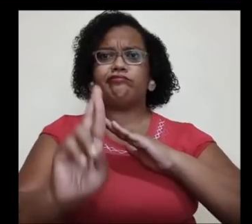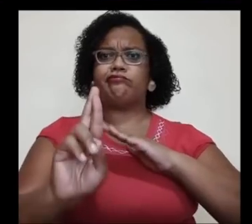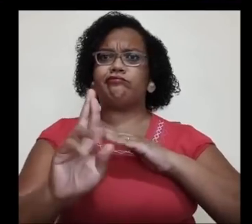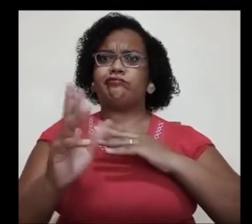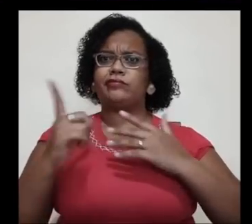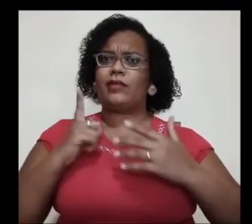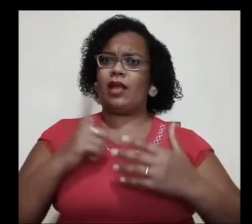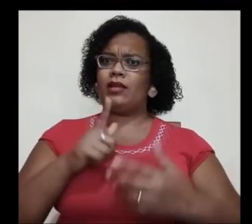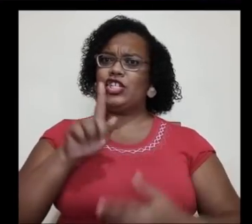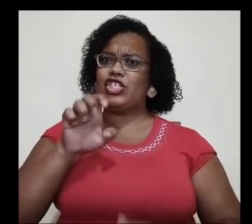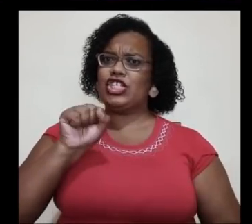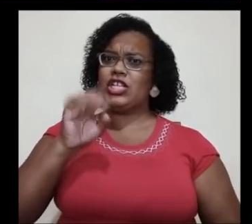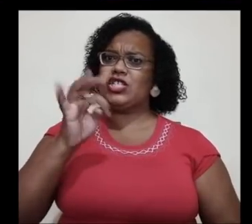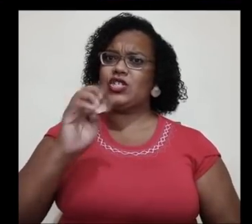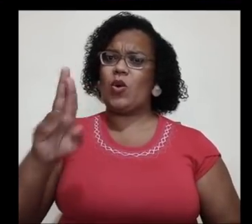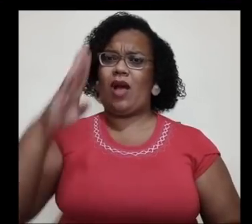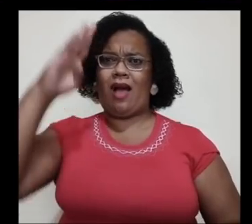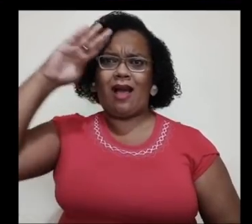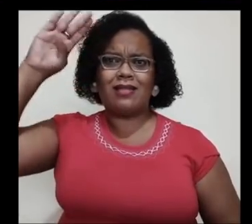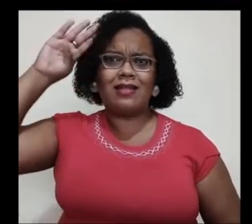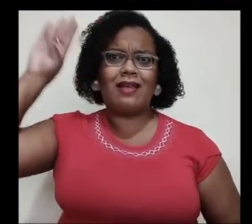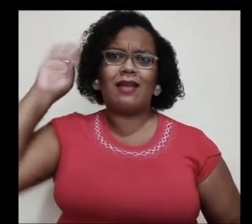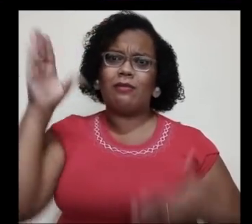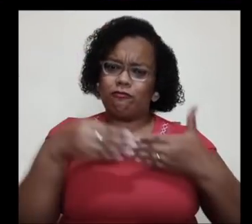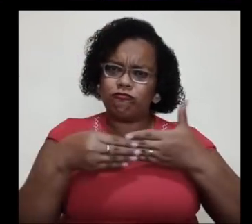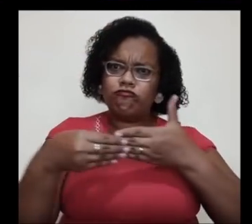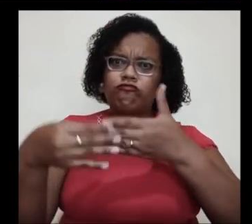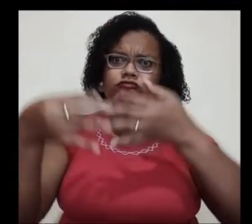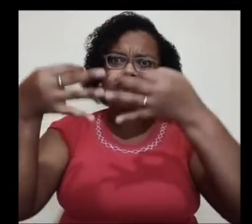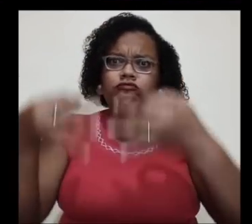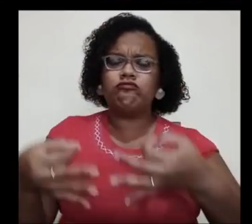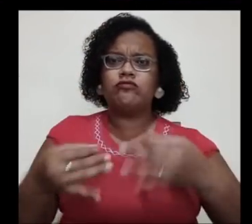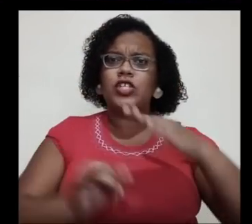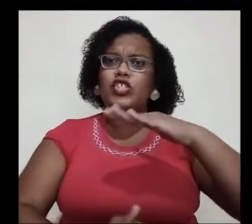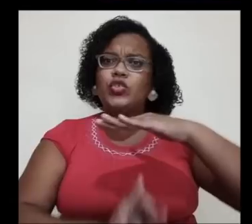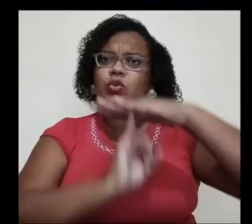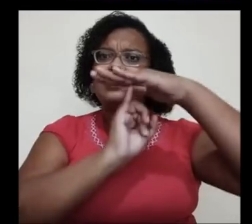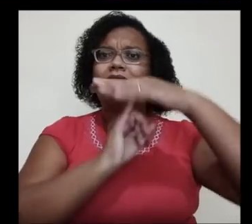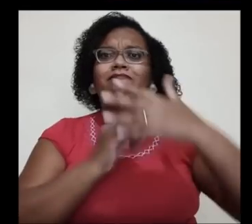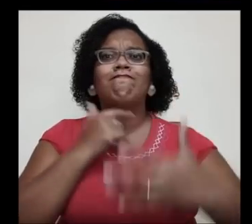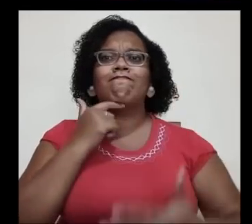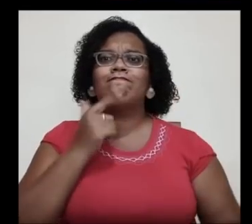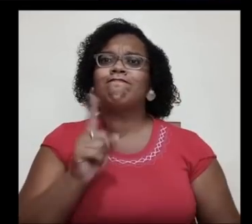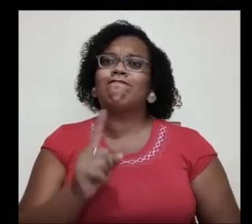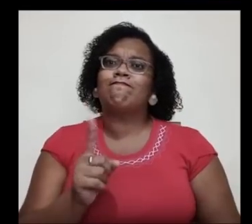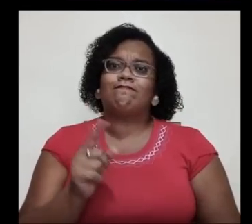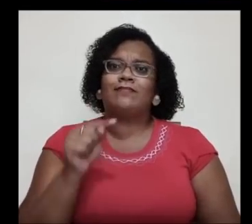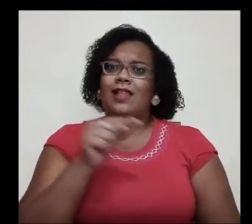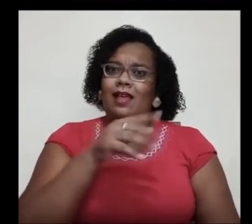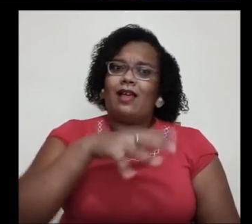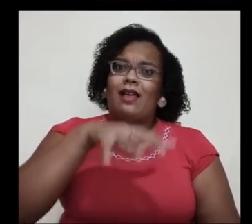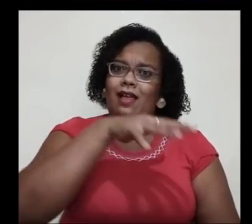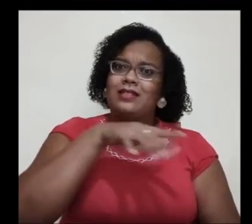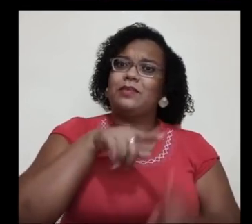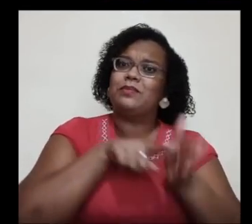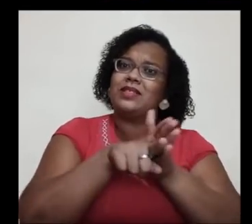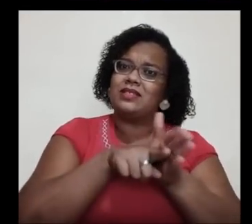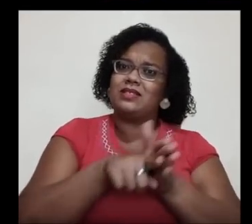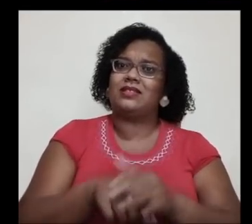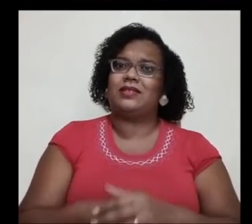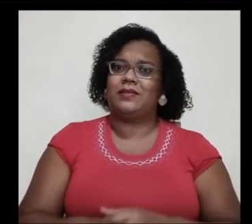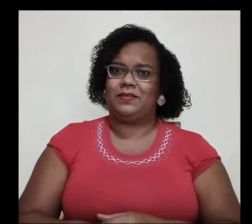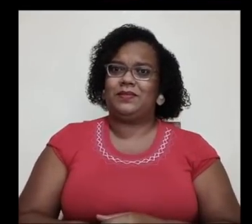para serem gestores acadêmicos e conduzir adequadamente a instituição, a essas instituições de pesquisa,